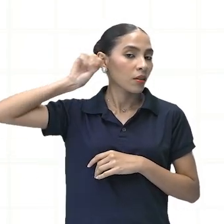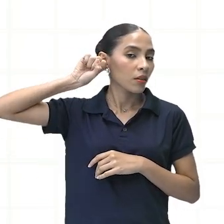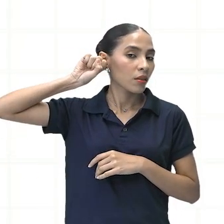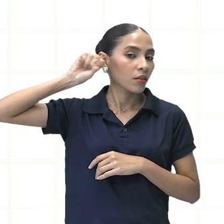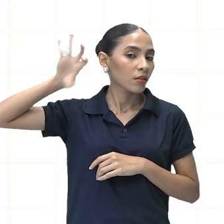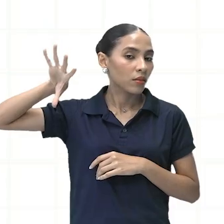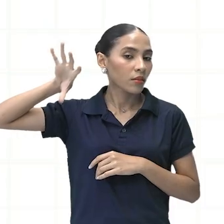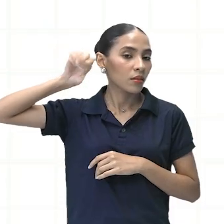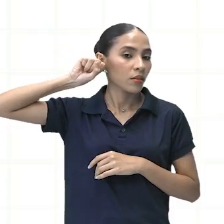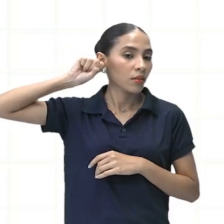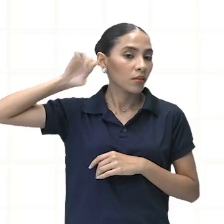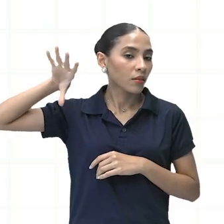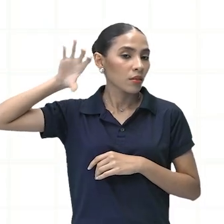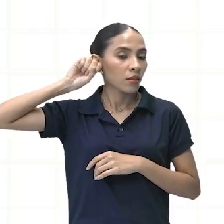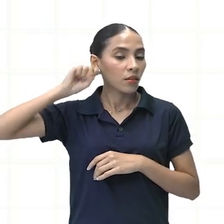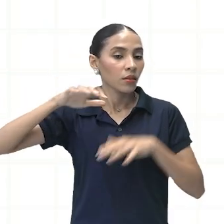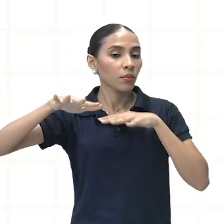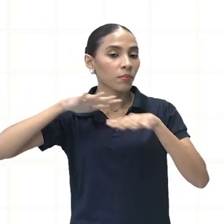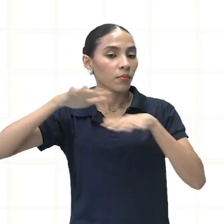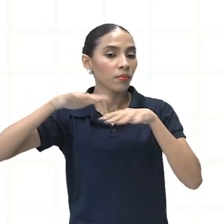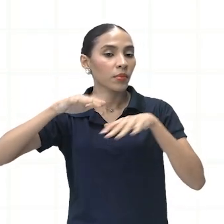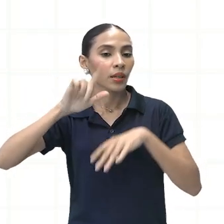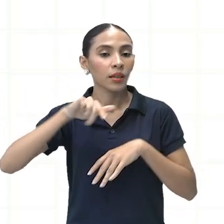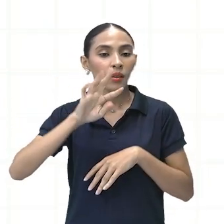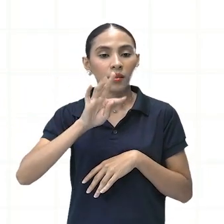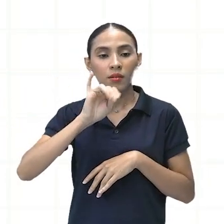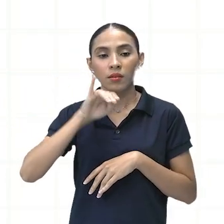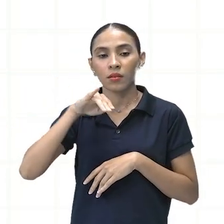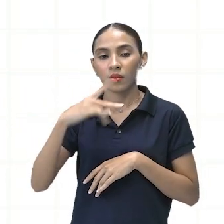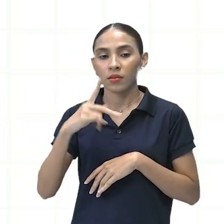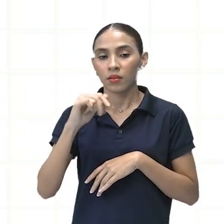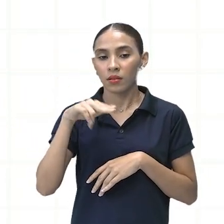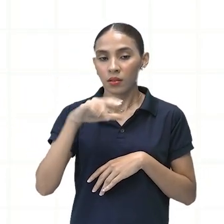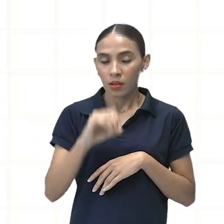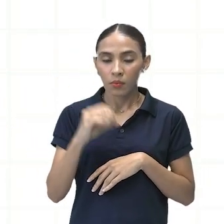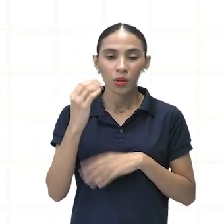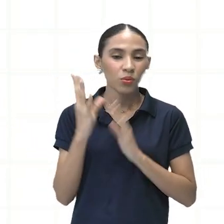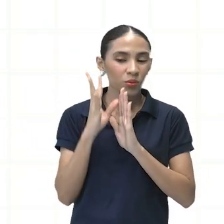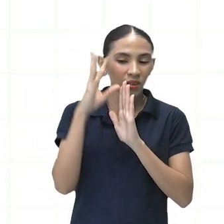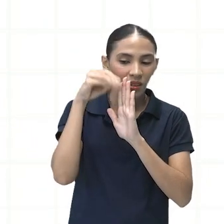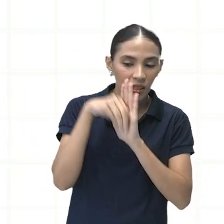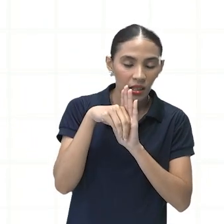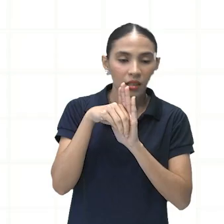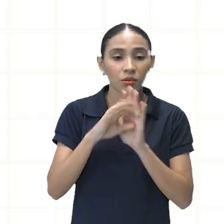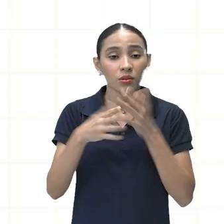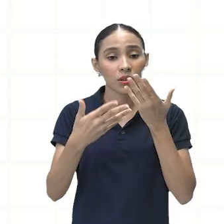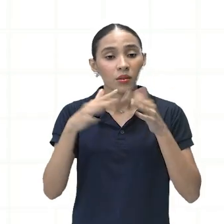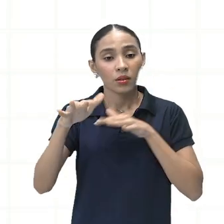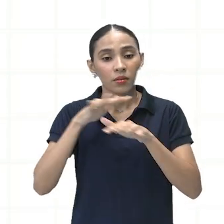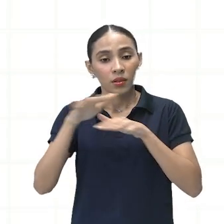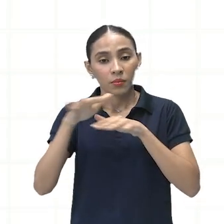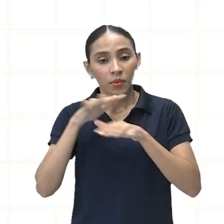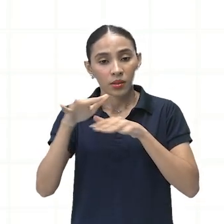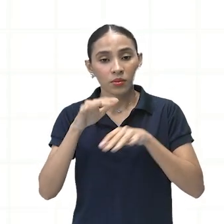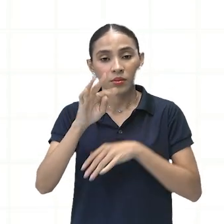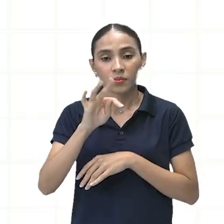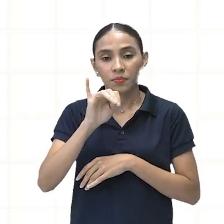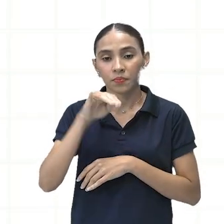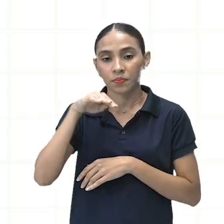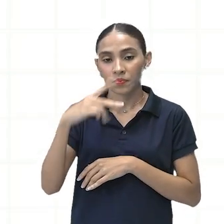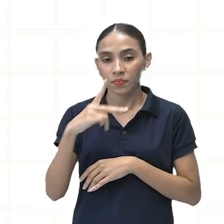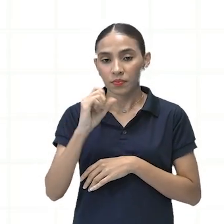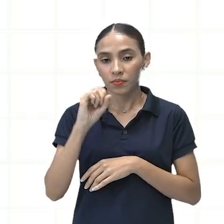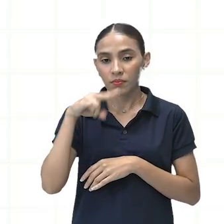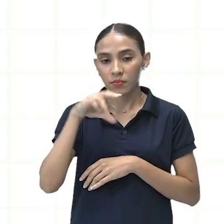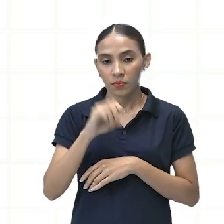vai estimular o tímpano, que é a membrana que está ali no ouvido médio. Essas vibrações do tímpano,